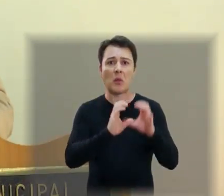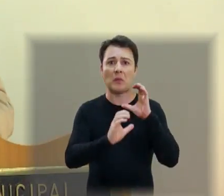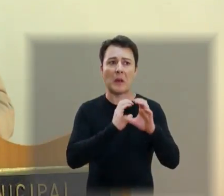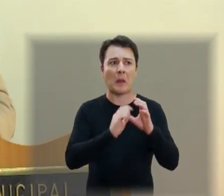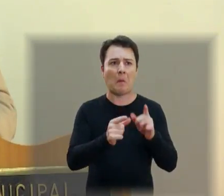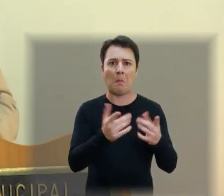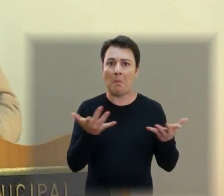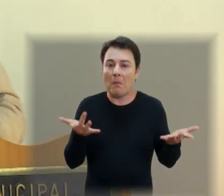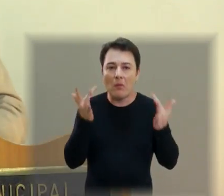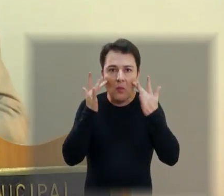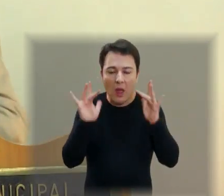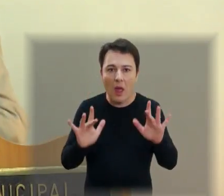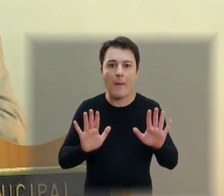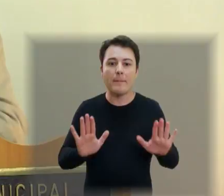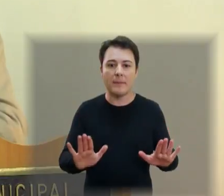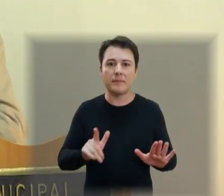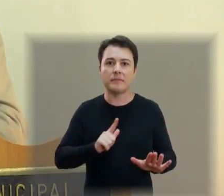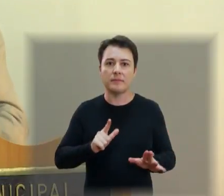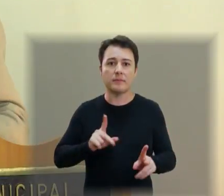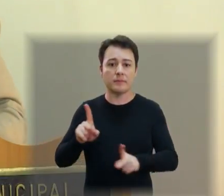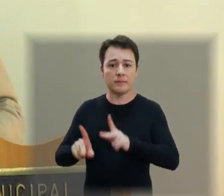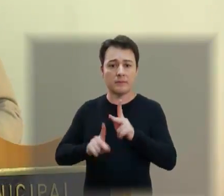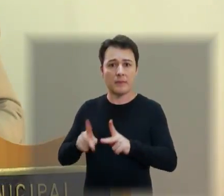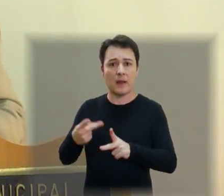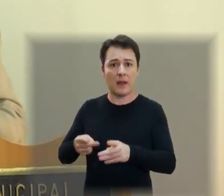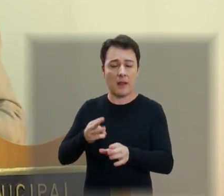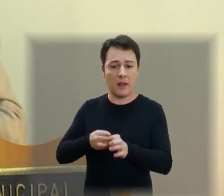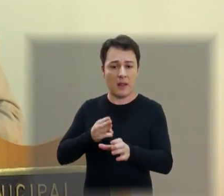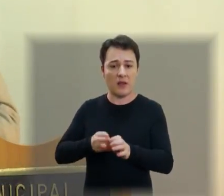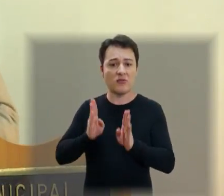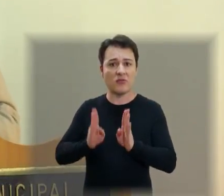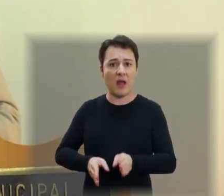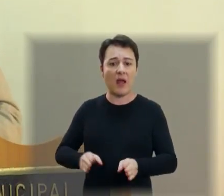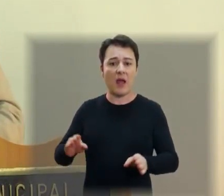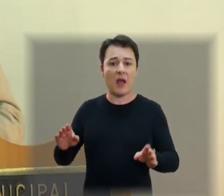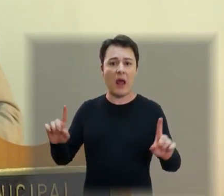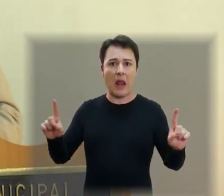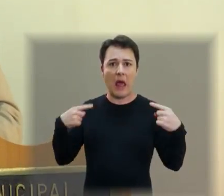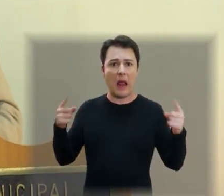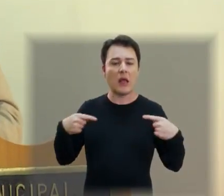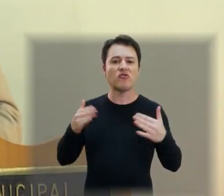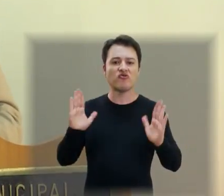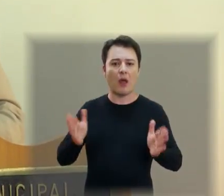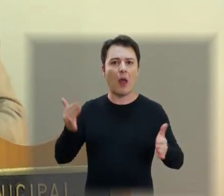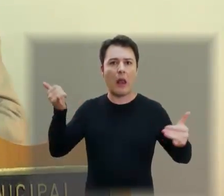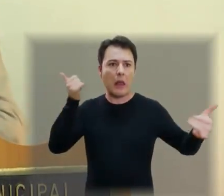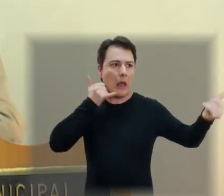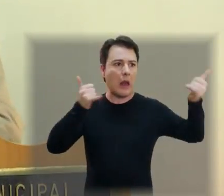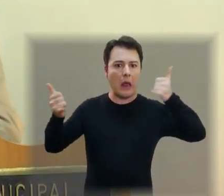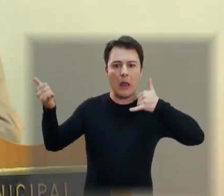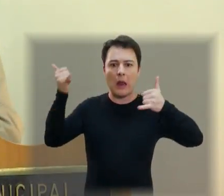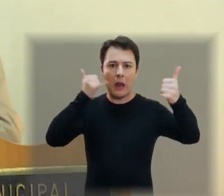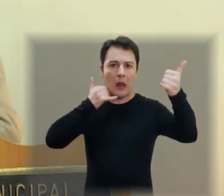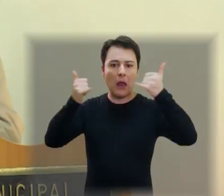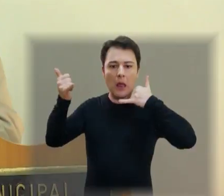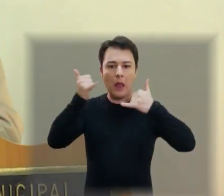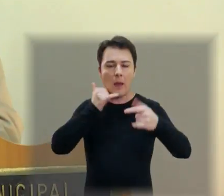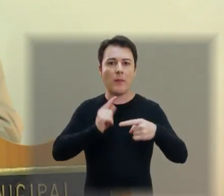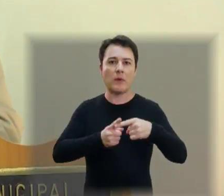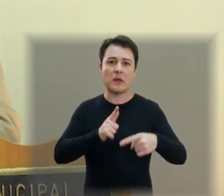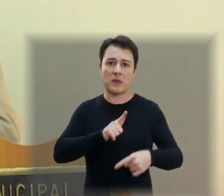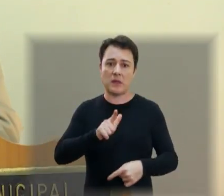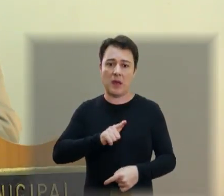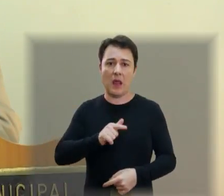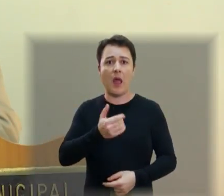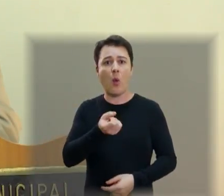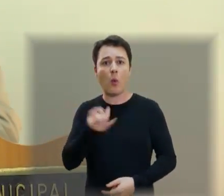recebendo, a população, os munícipes, estão ligando no gabinete, ligaram para mim, vários ligaram para mim, que são exames de alta